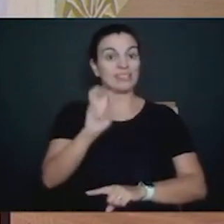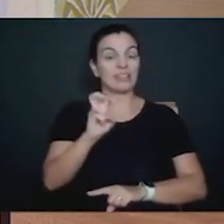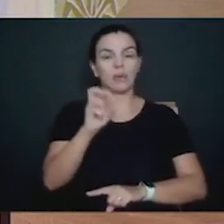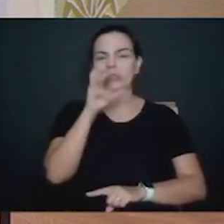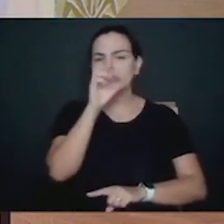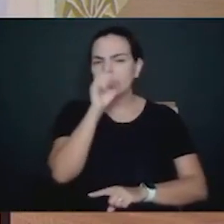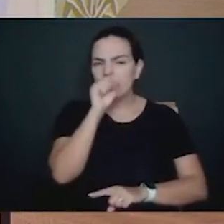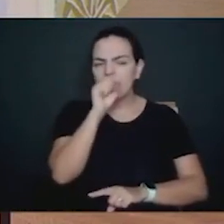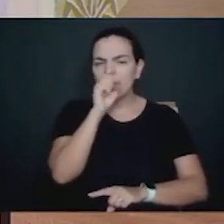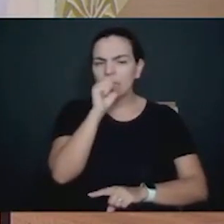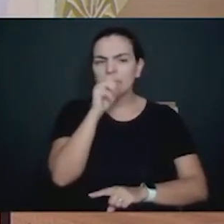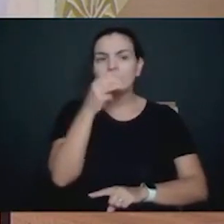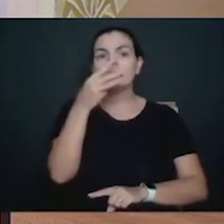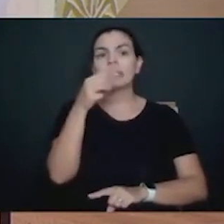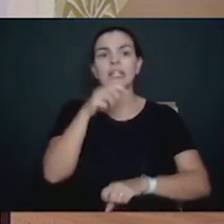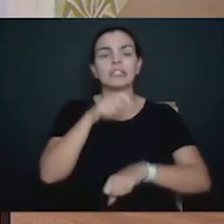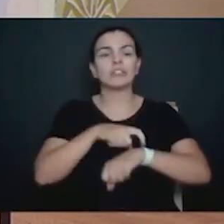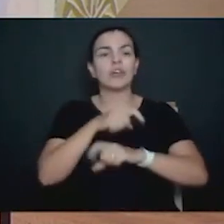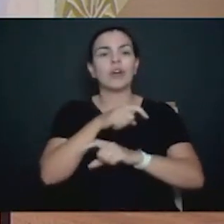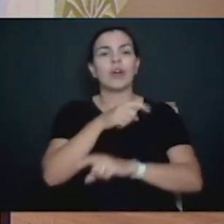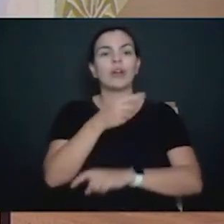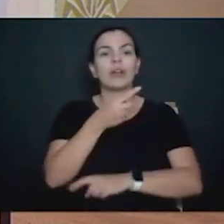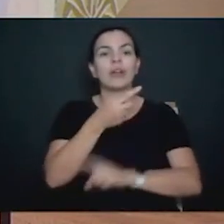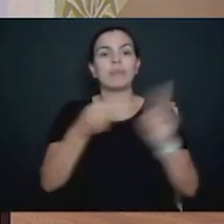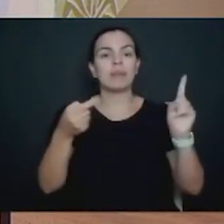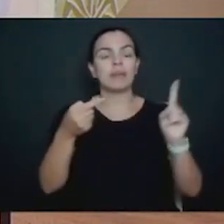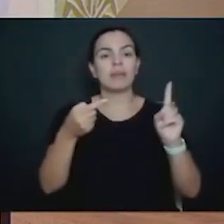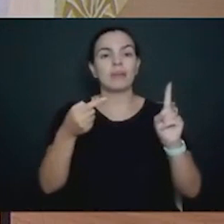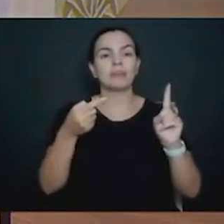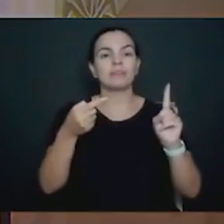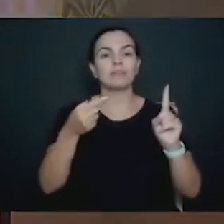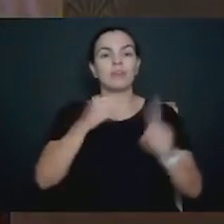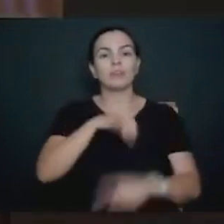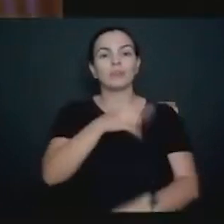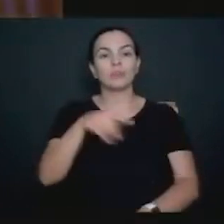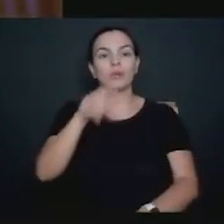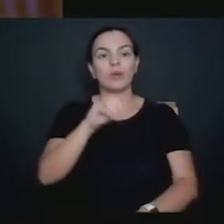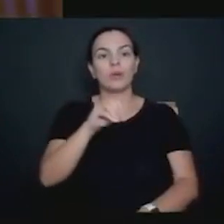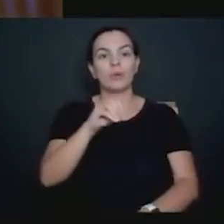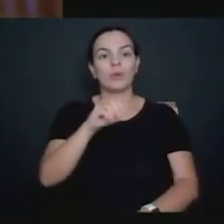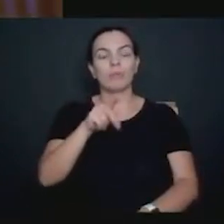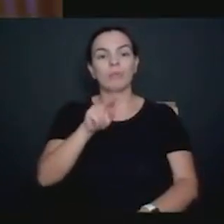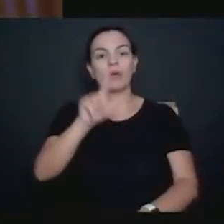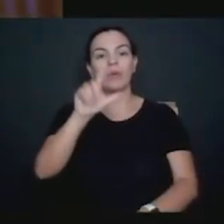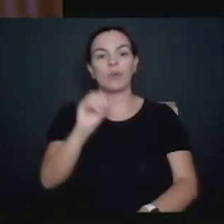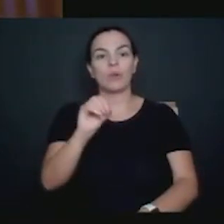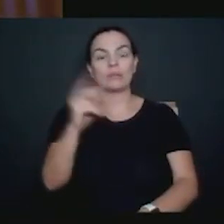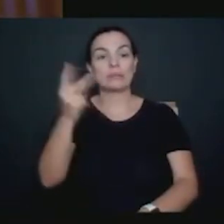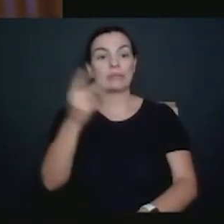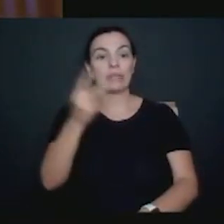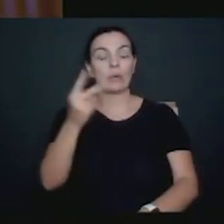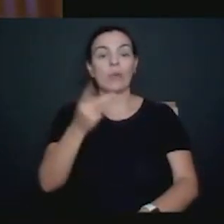15:30 quando João Paulo I falou as suas últimas palavras